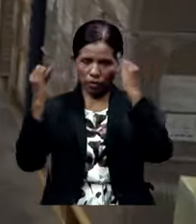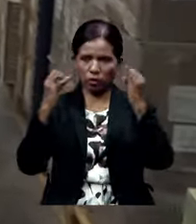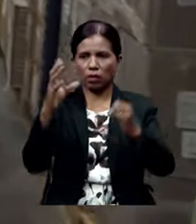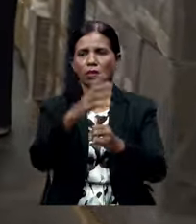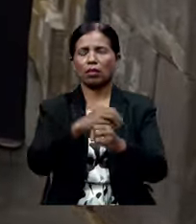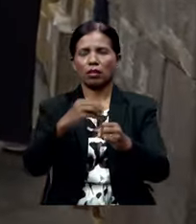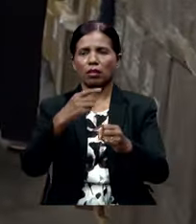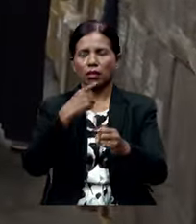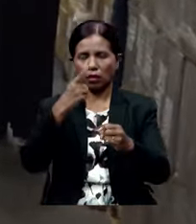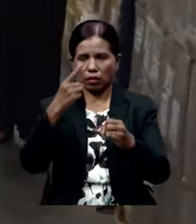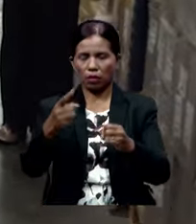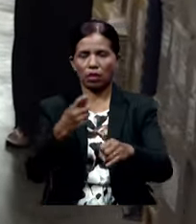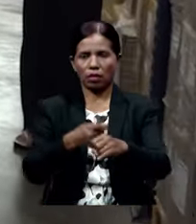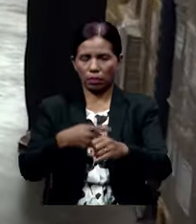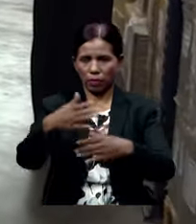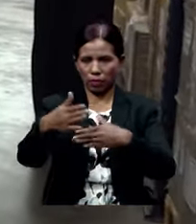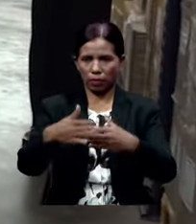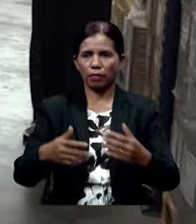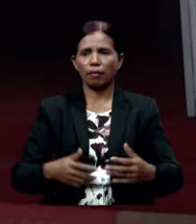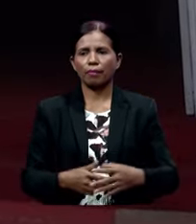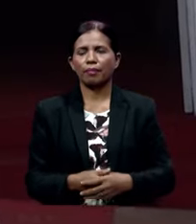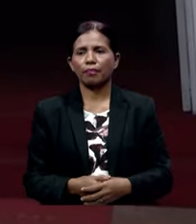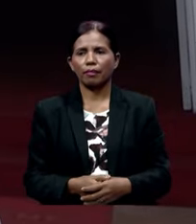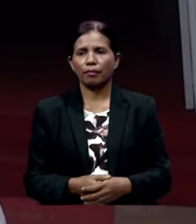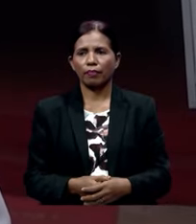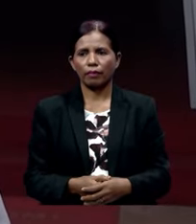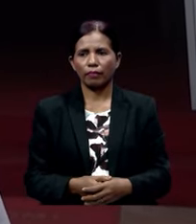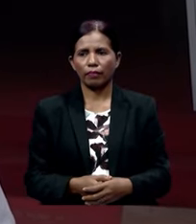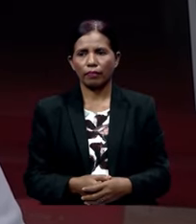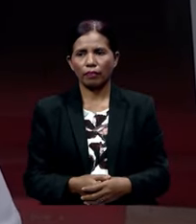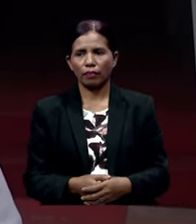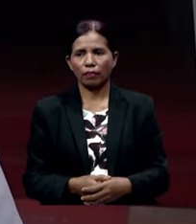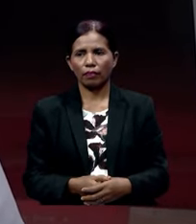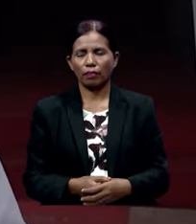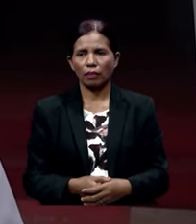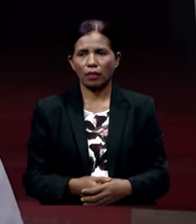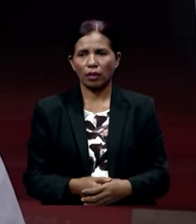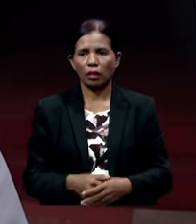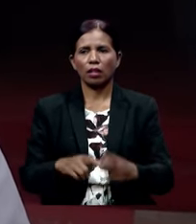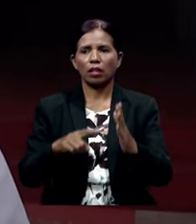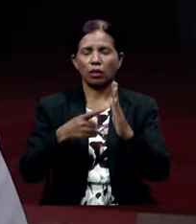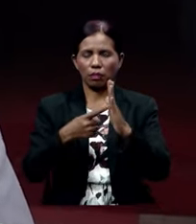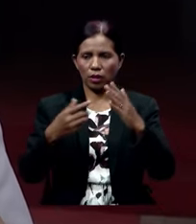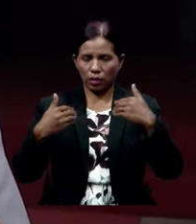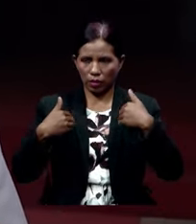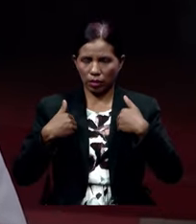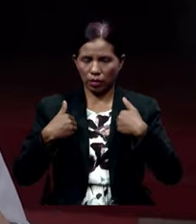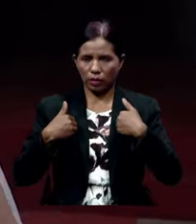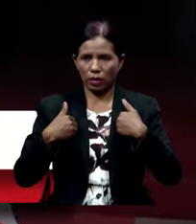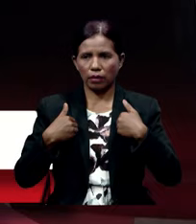resolve problema refere a tempo bada. Notificativo, foi ha começa a tu ir